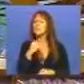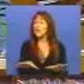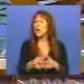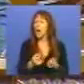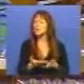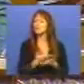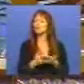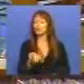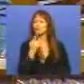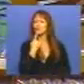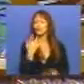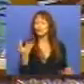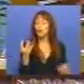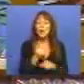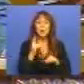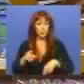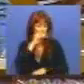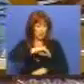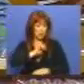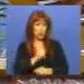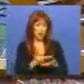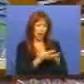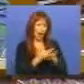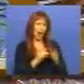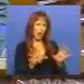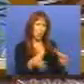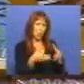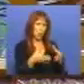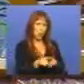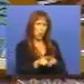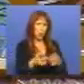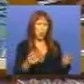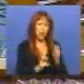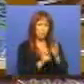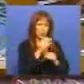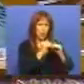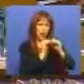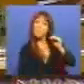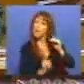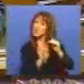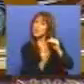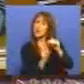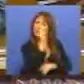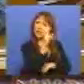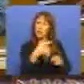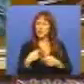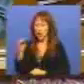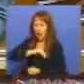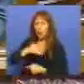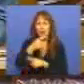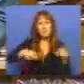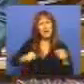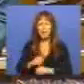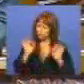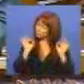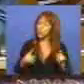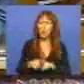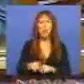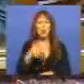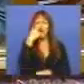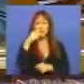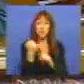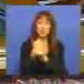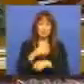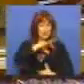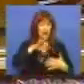classe empresarial, já que os salários das negociações coletivas estão a crescer abaixo da inflação e o rendimento médio líquido dos trabalhadores